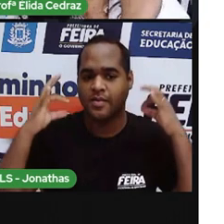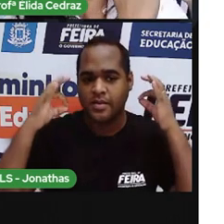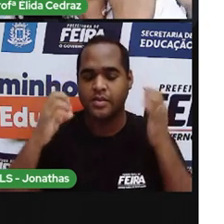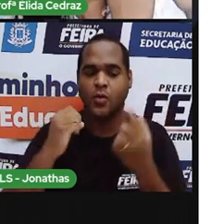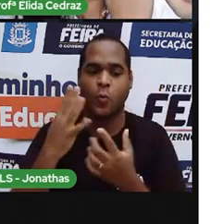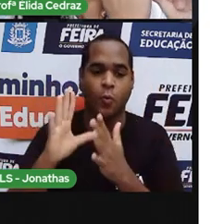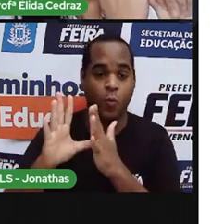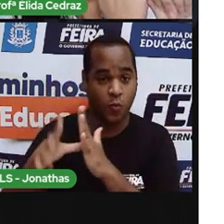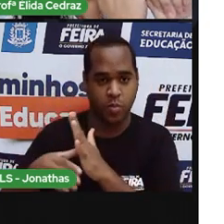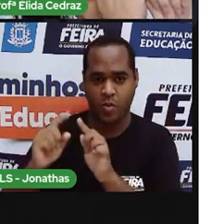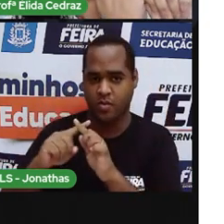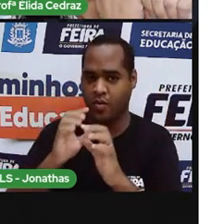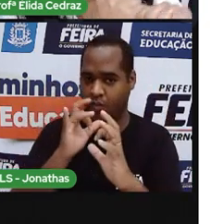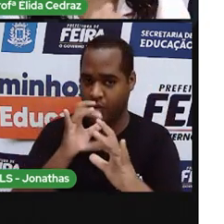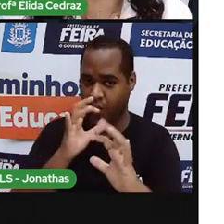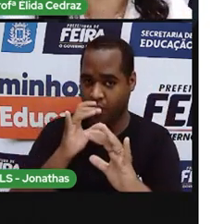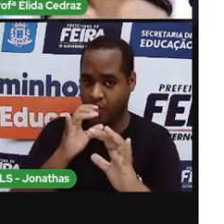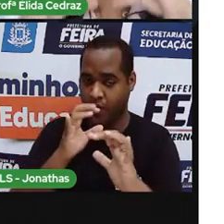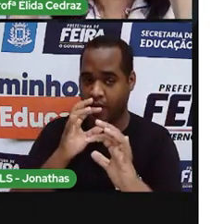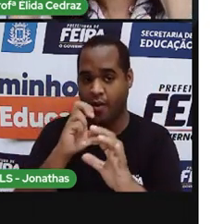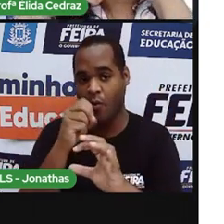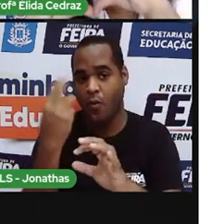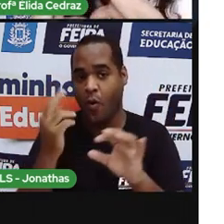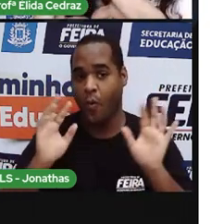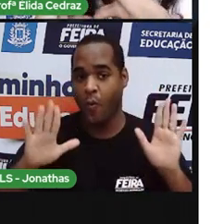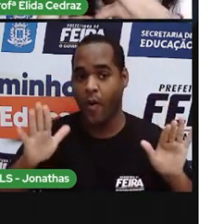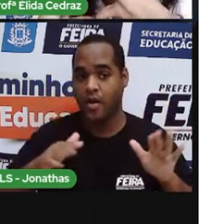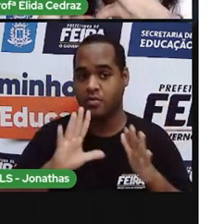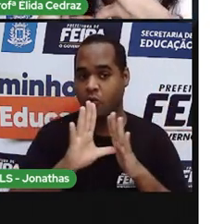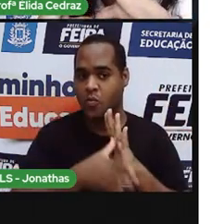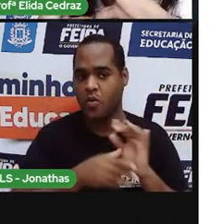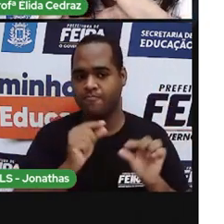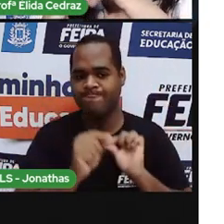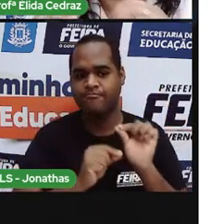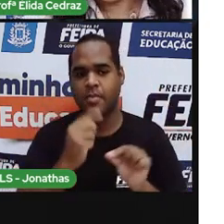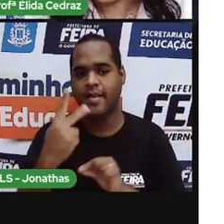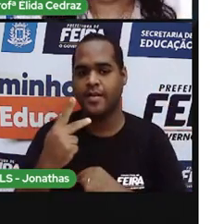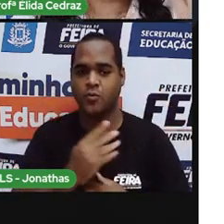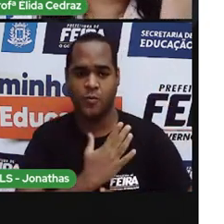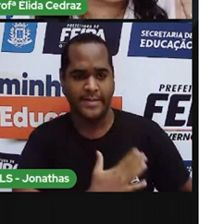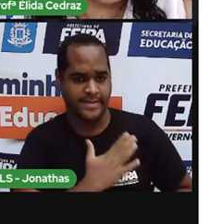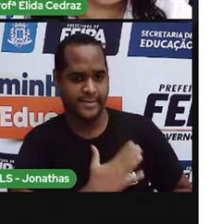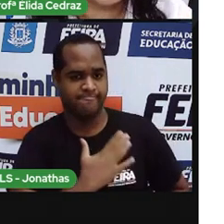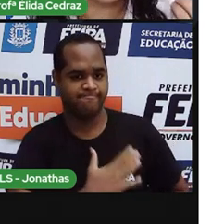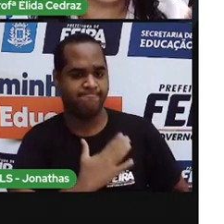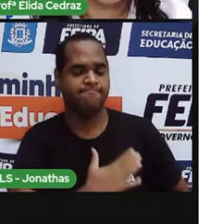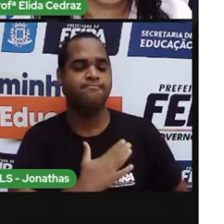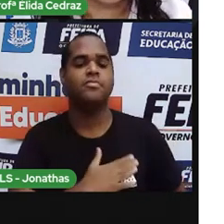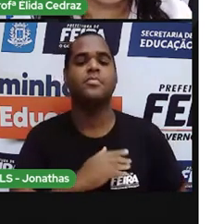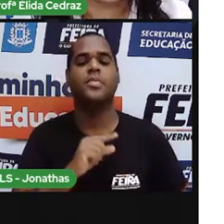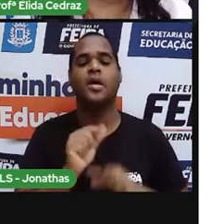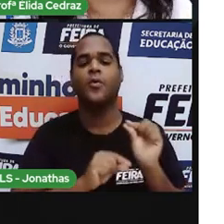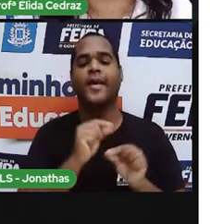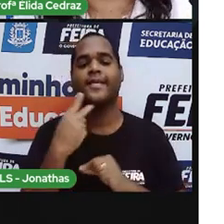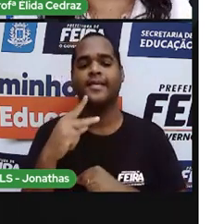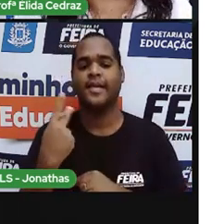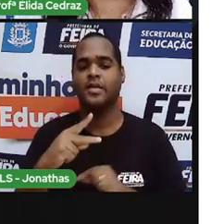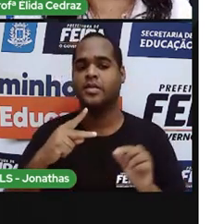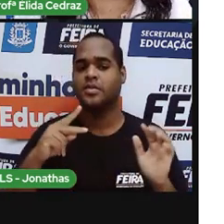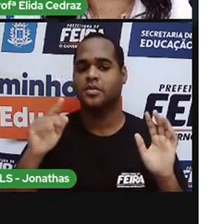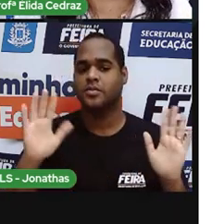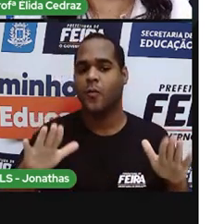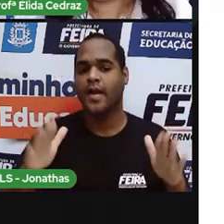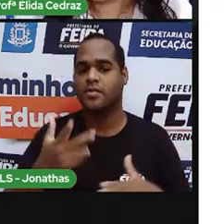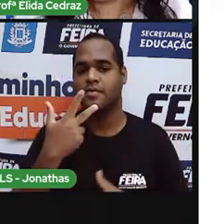anjo roubou uma corneta, ou o anjo roubou um coração? O que foi que o anjo roubou